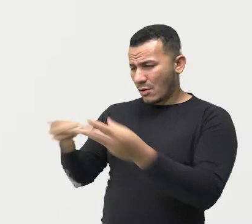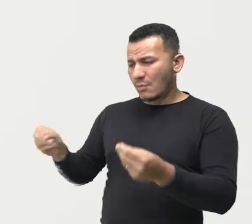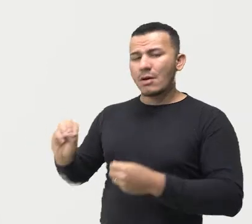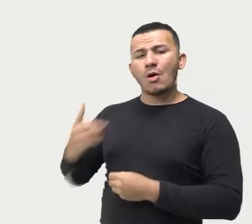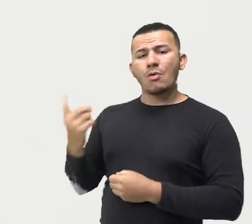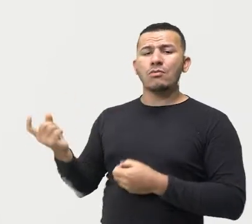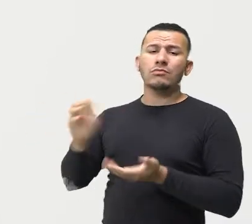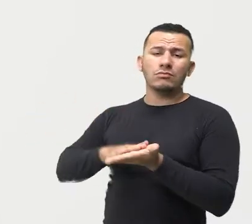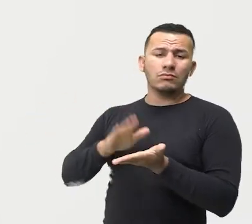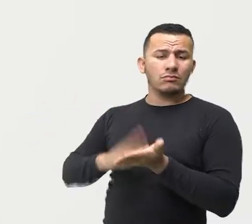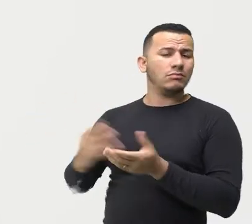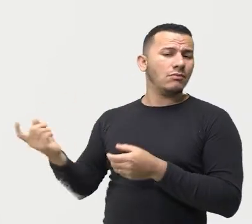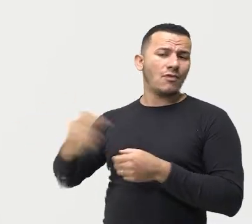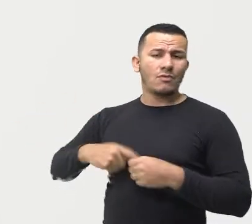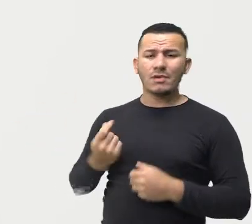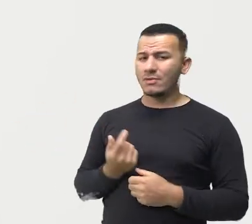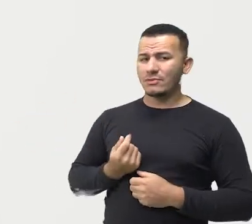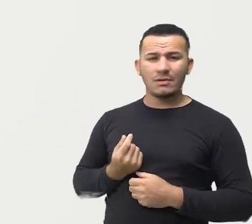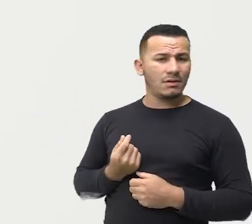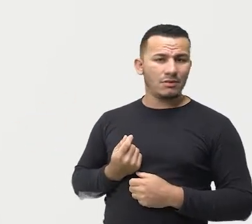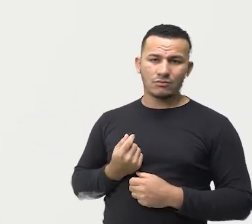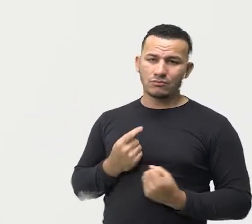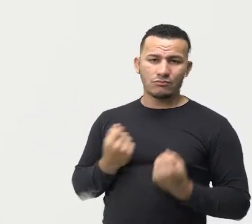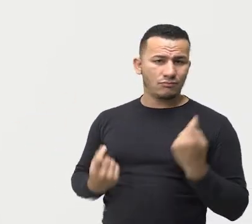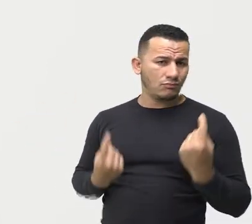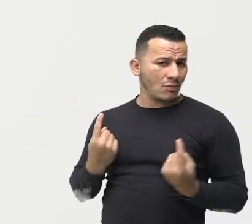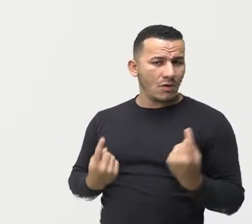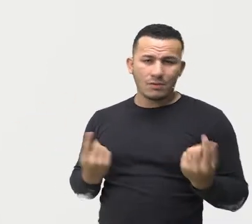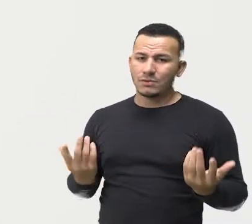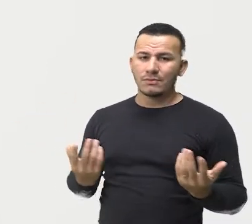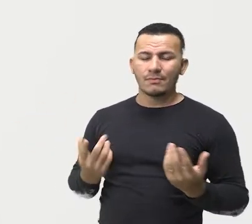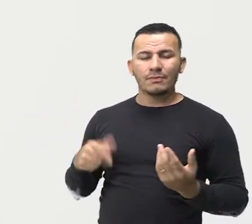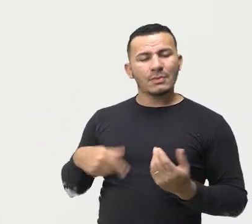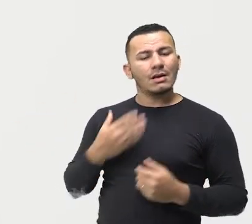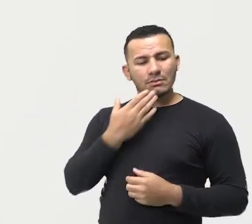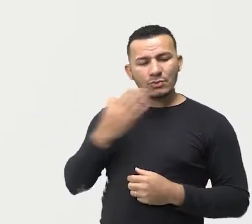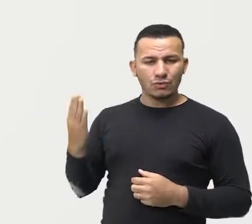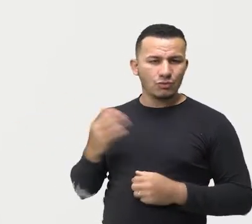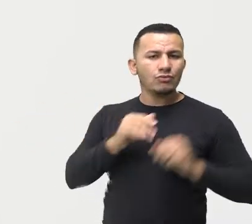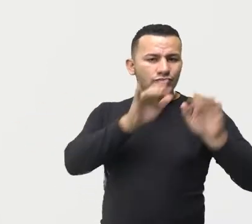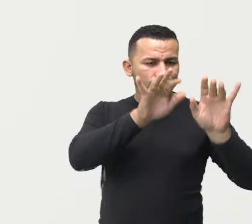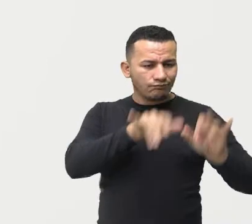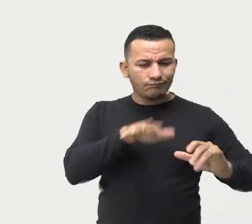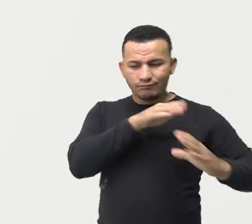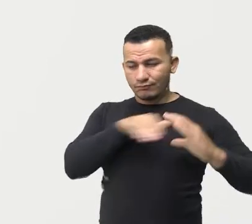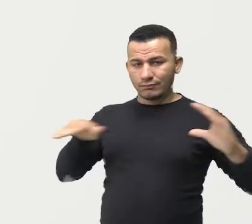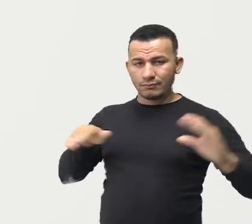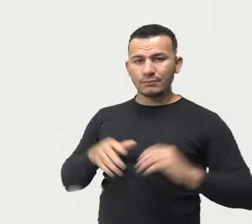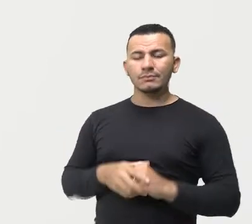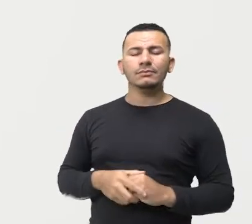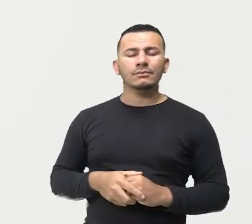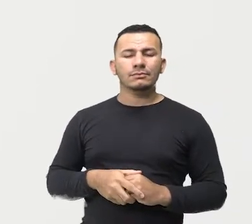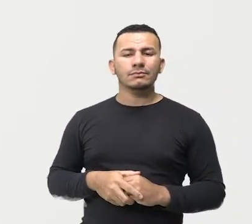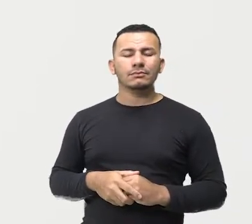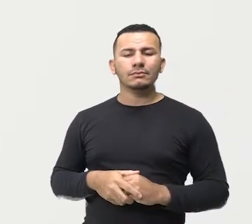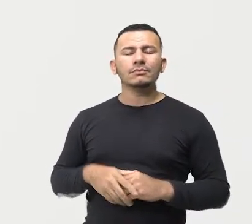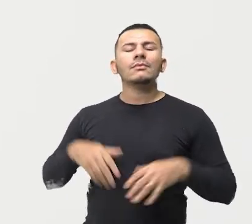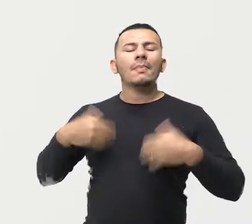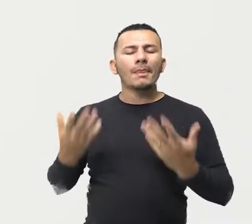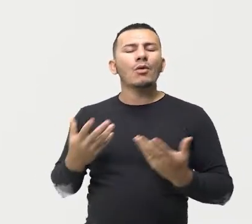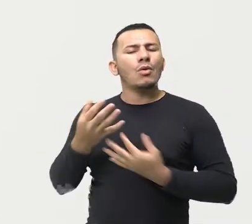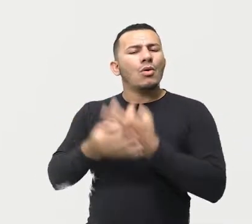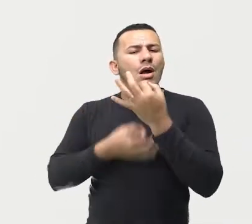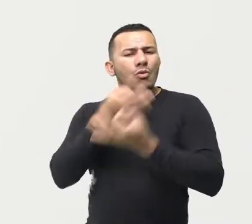dinheiro de volta certo Observe que essa foi a solicitação e como ela sustentou